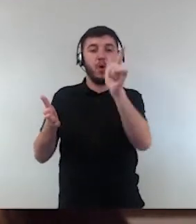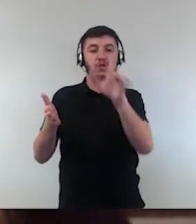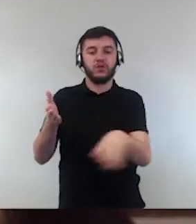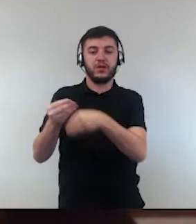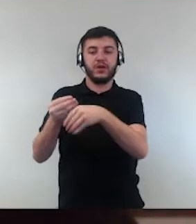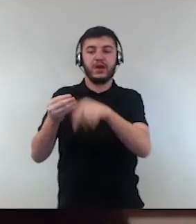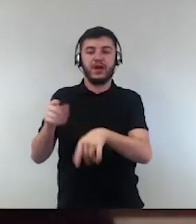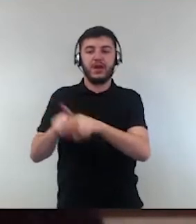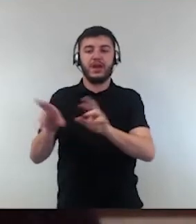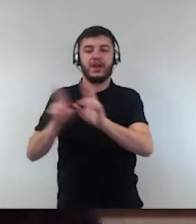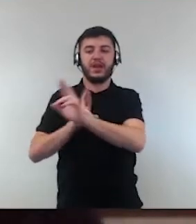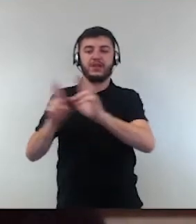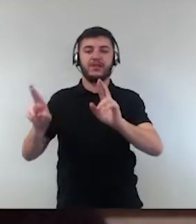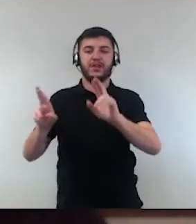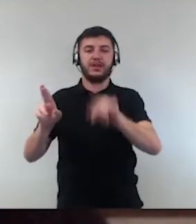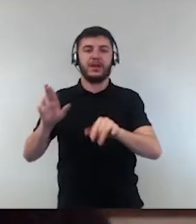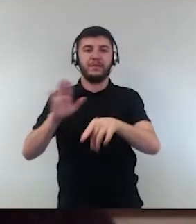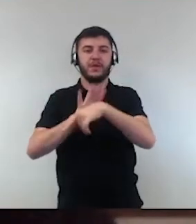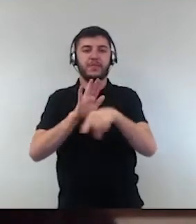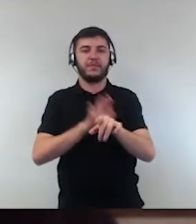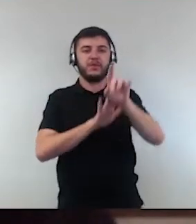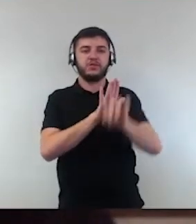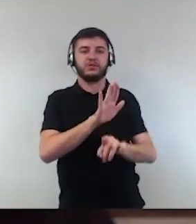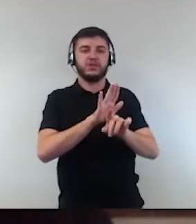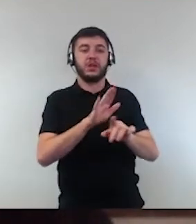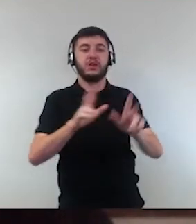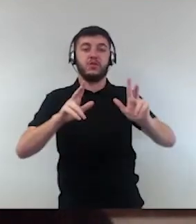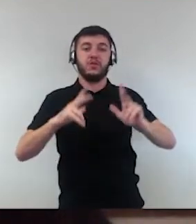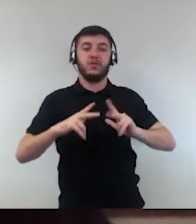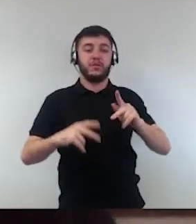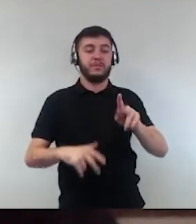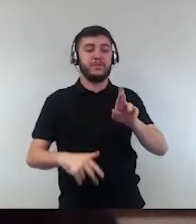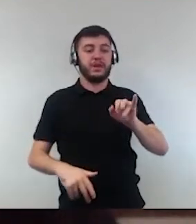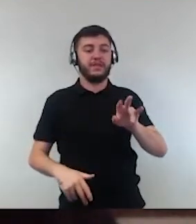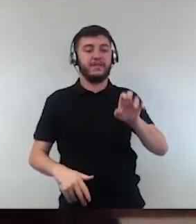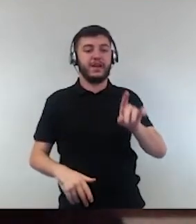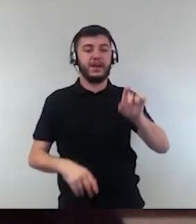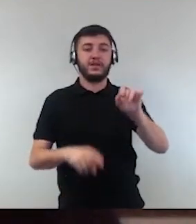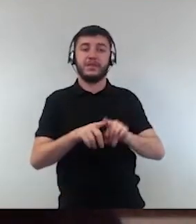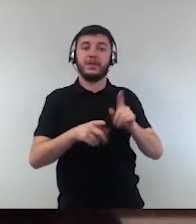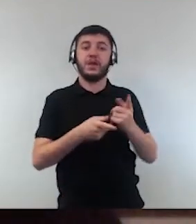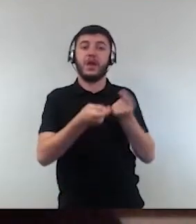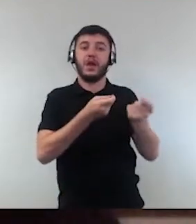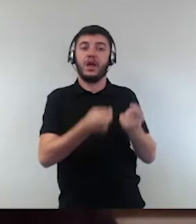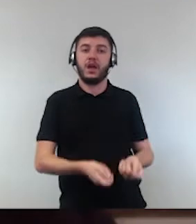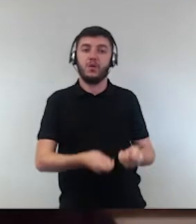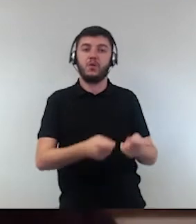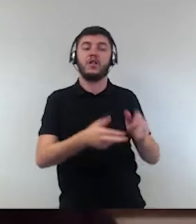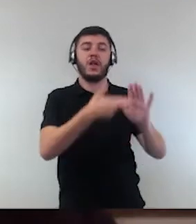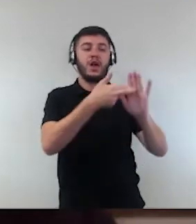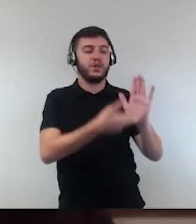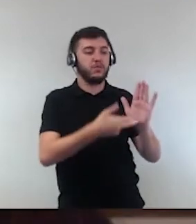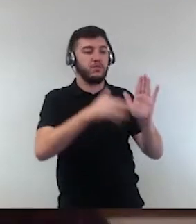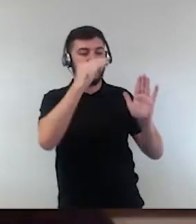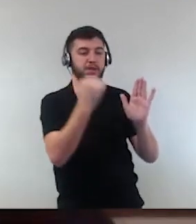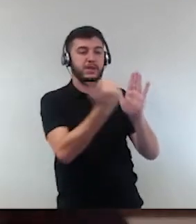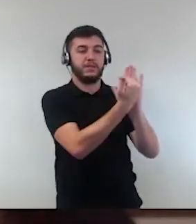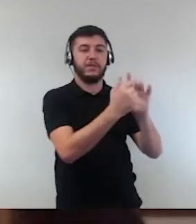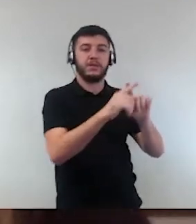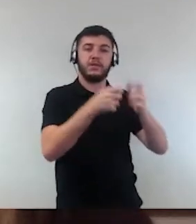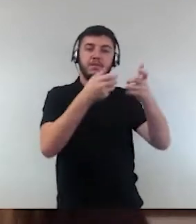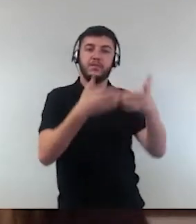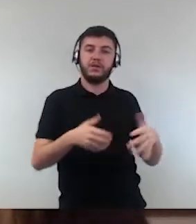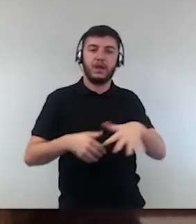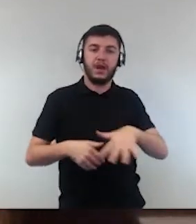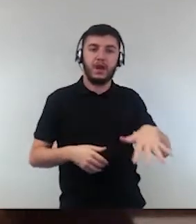são contratos de direito privado, certo? Só que altamente regulados, né? E esses contratos de direito privado, quando a gente fala do setor de